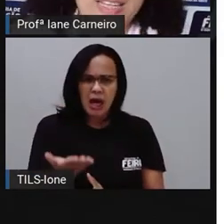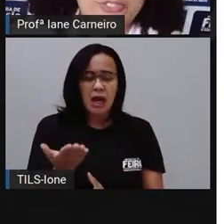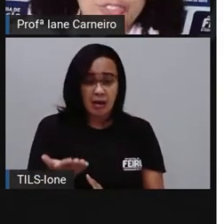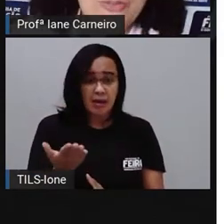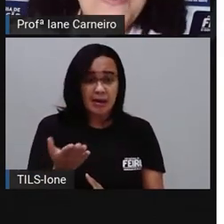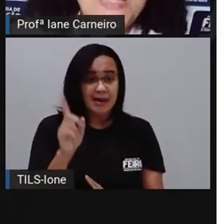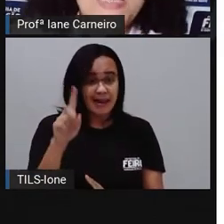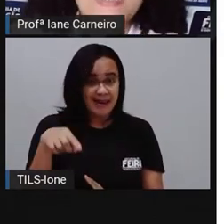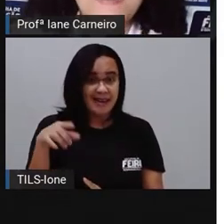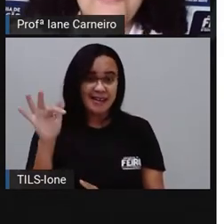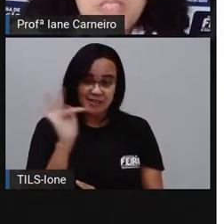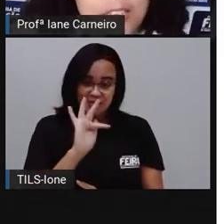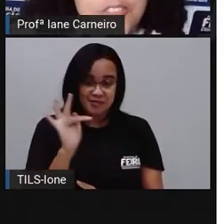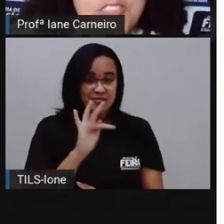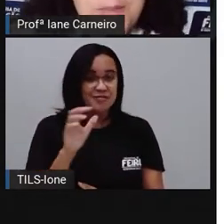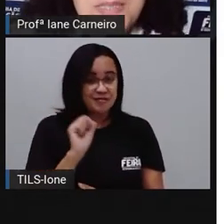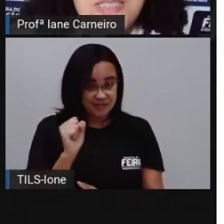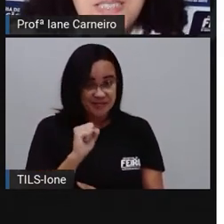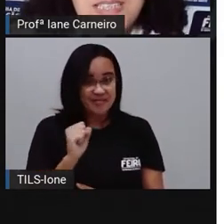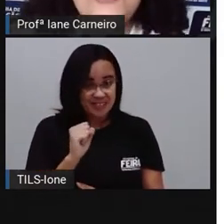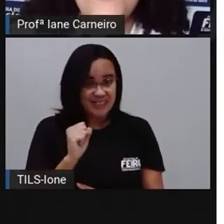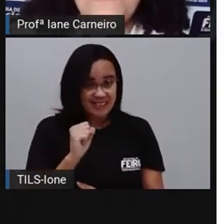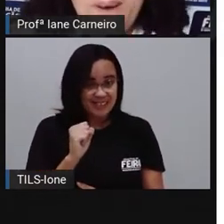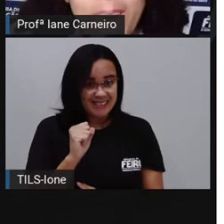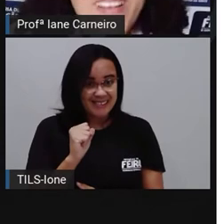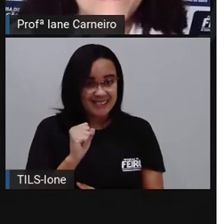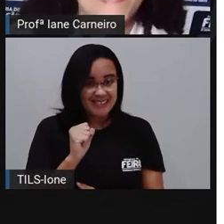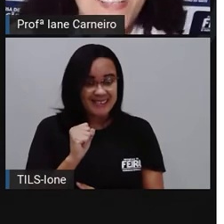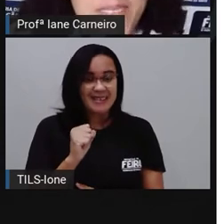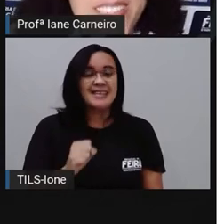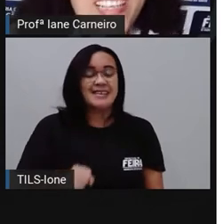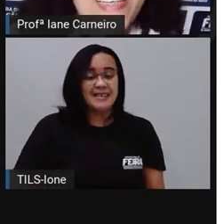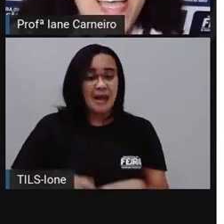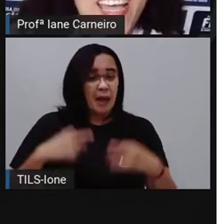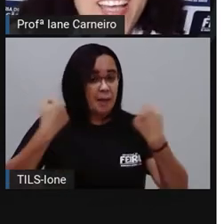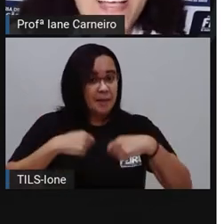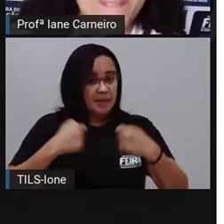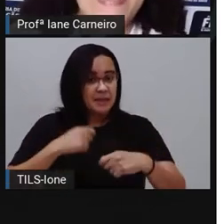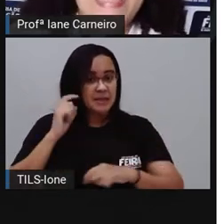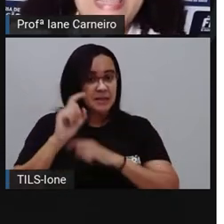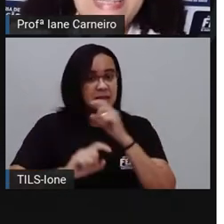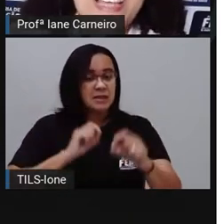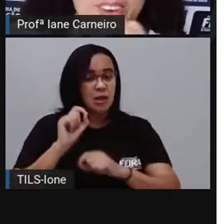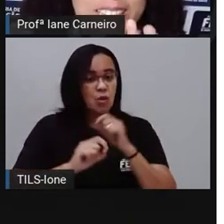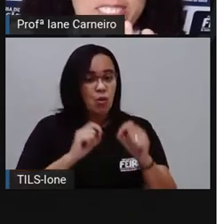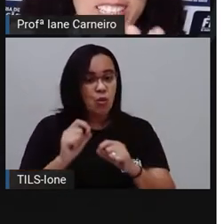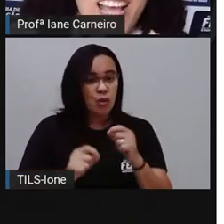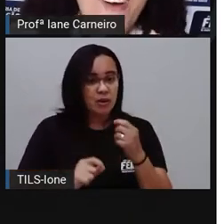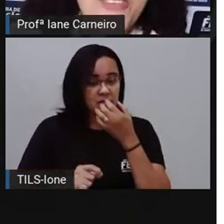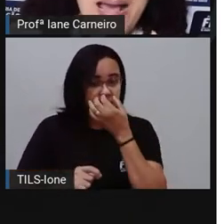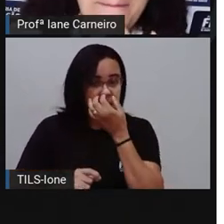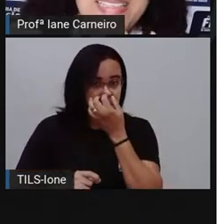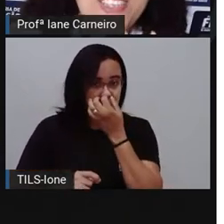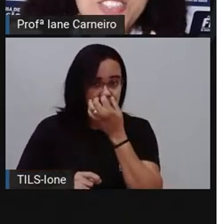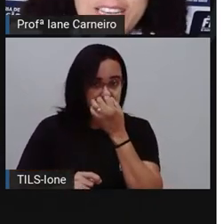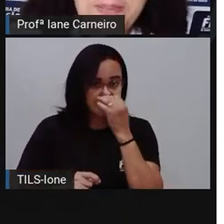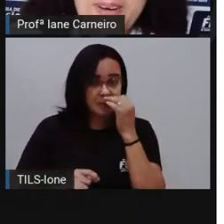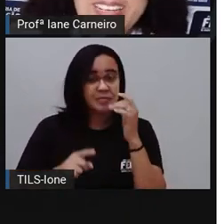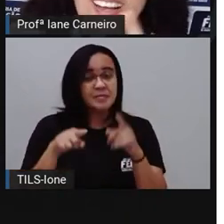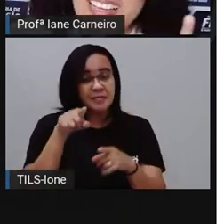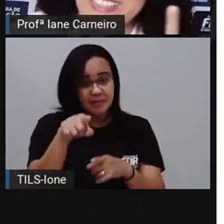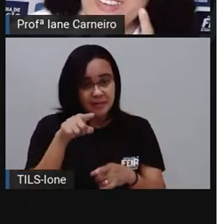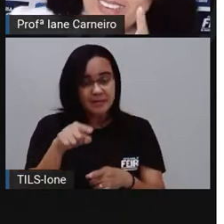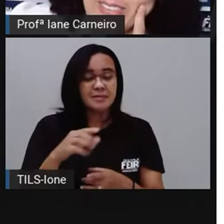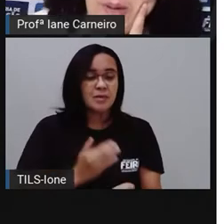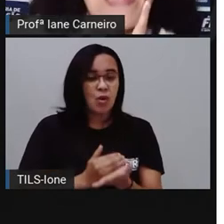eu acredito, que muita gente ainda precisa. Cheiro Mole, exatamente. Ele deu origem, né, à banda Cheiro